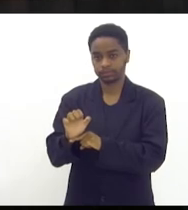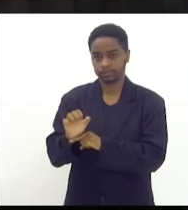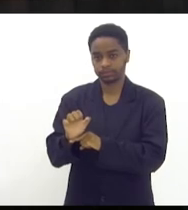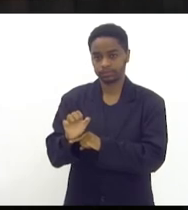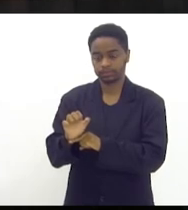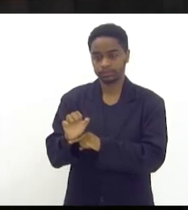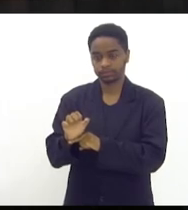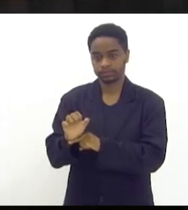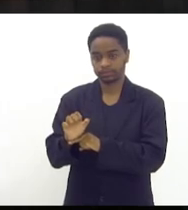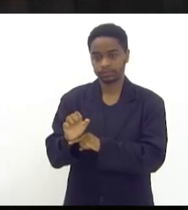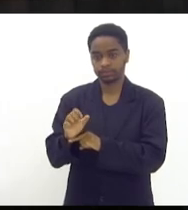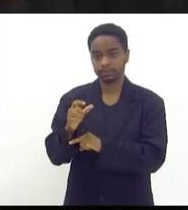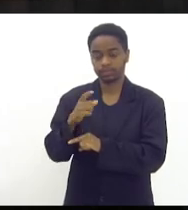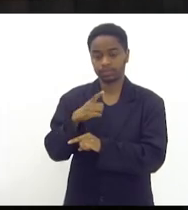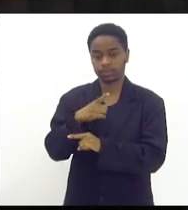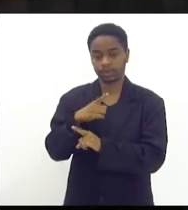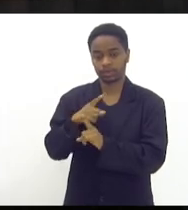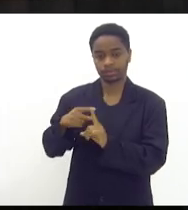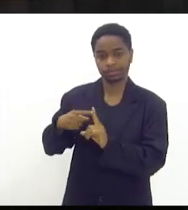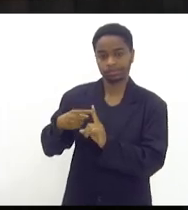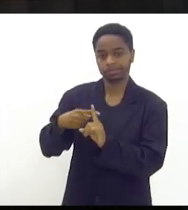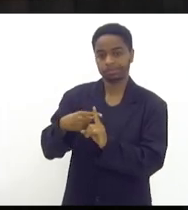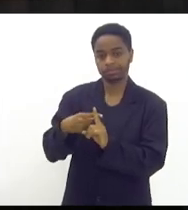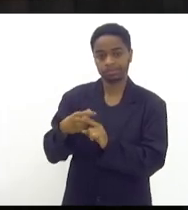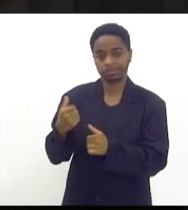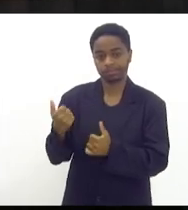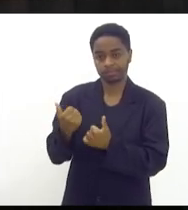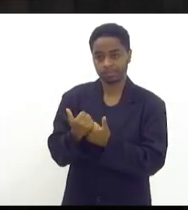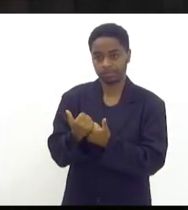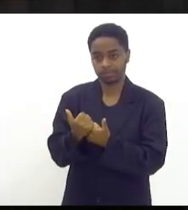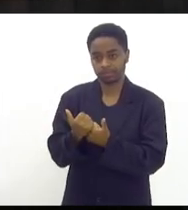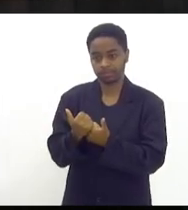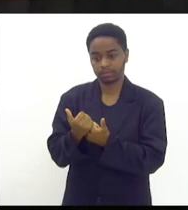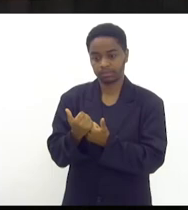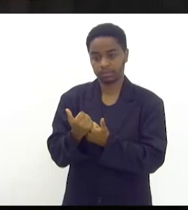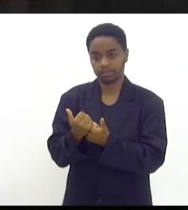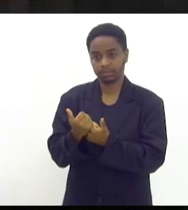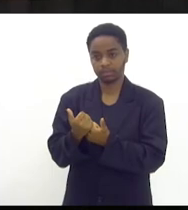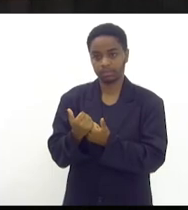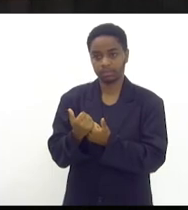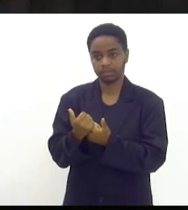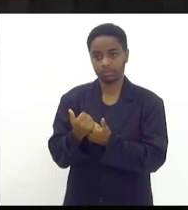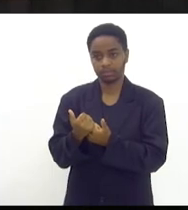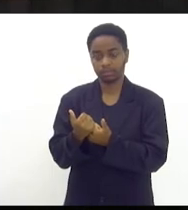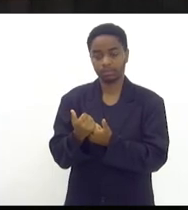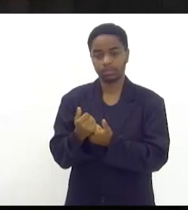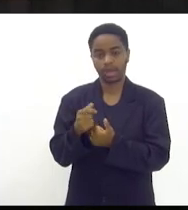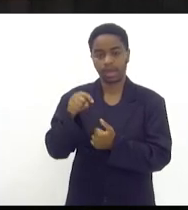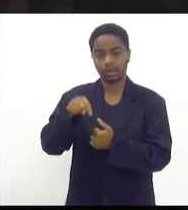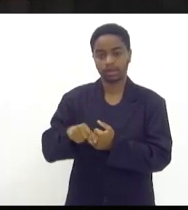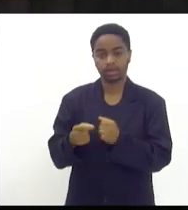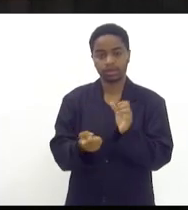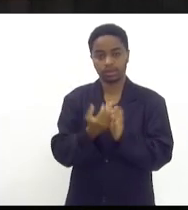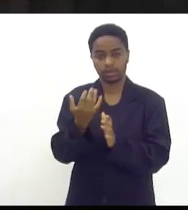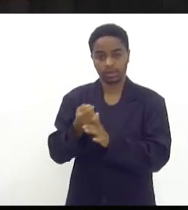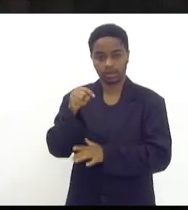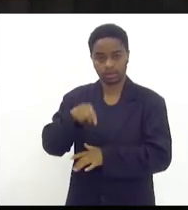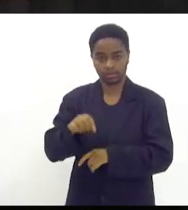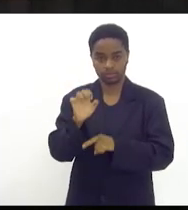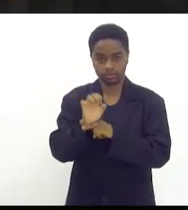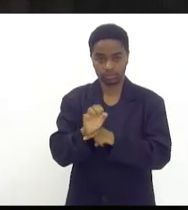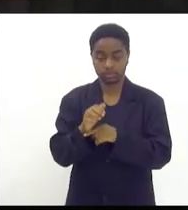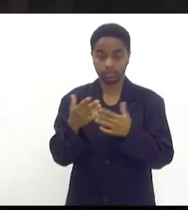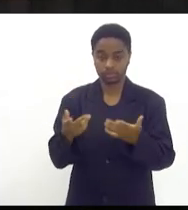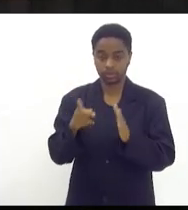tinham um benefício, era melhor comprar de fora do que produzir em nosso estado. Então, esse